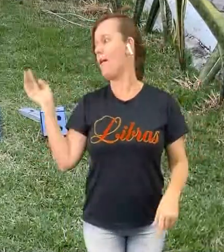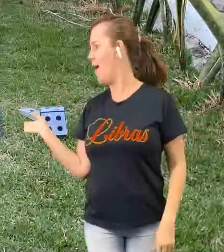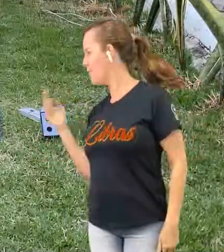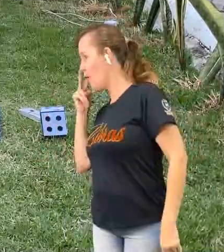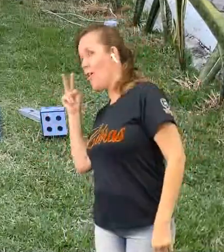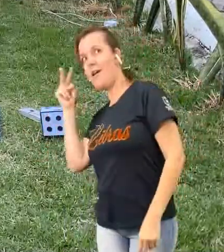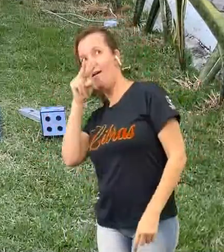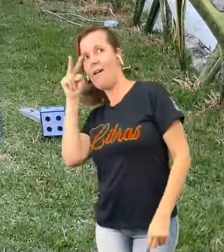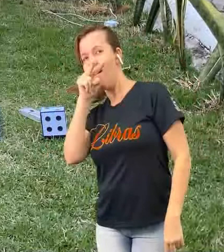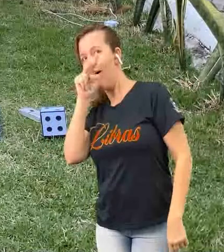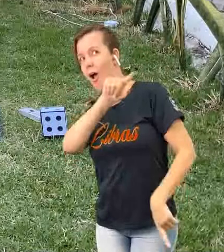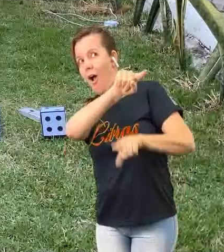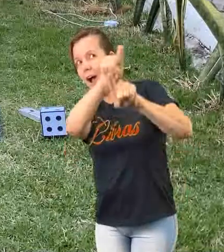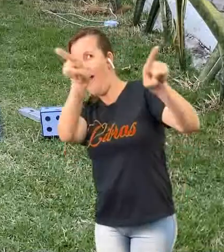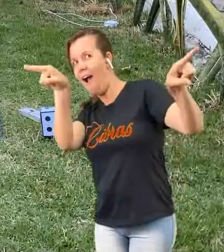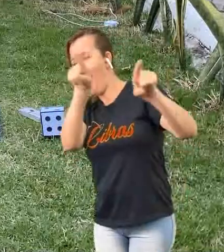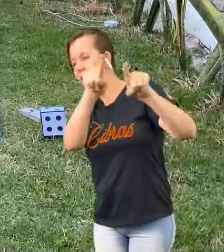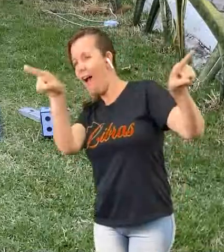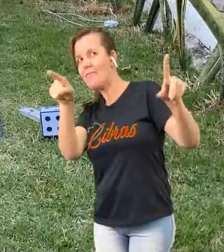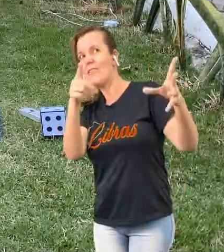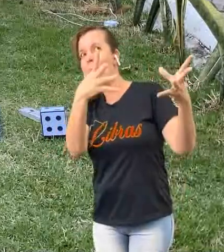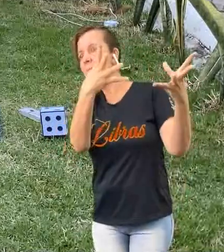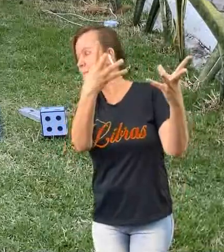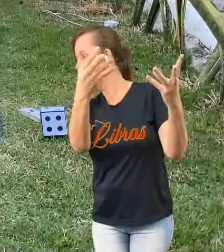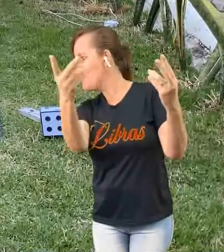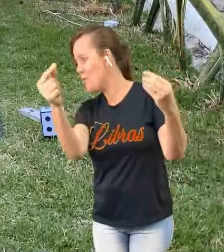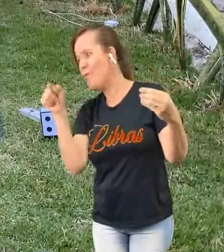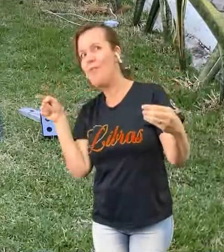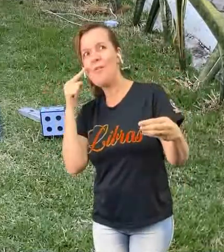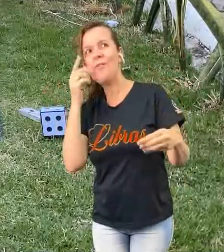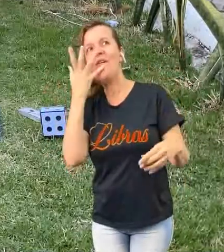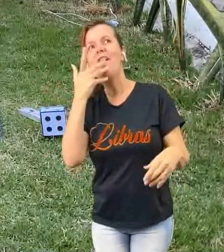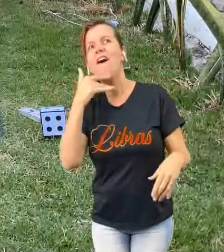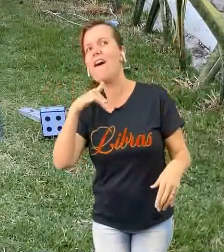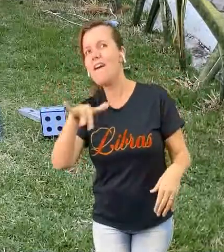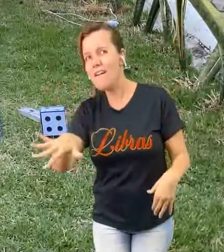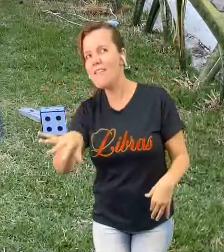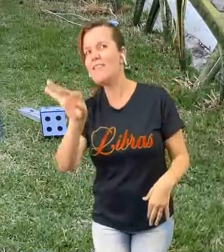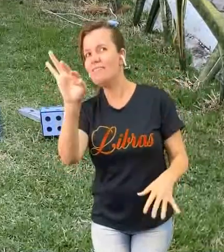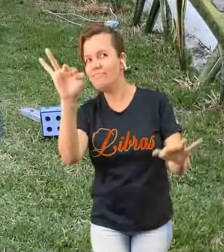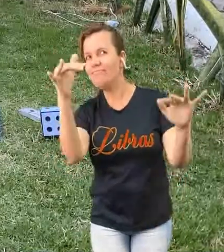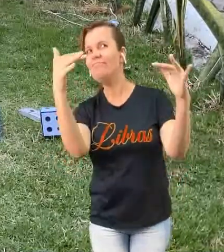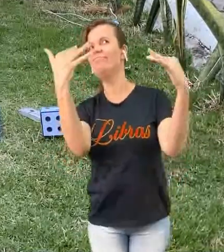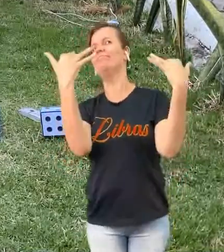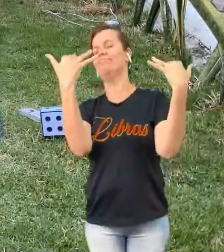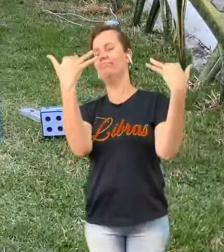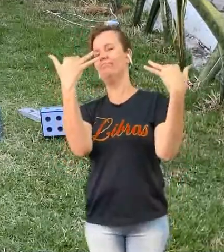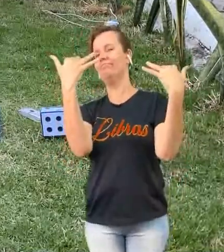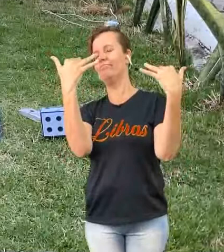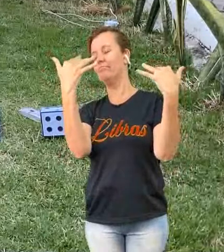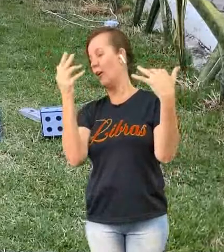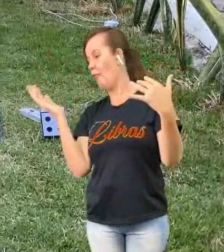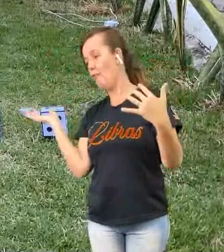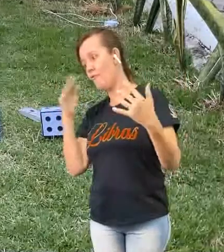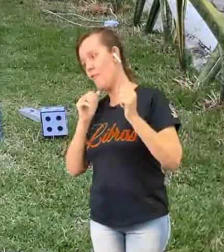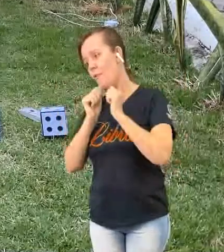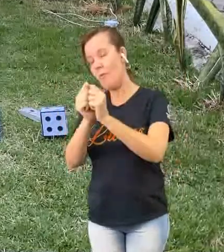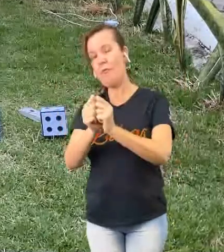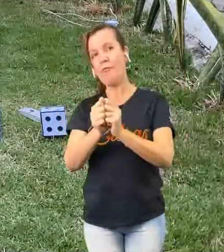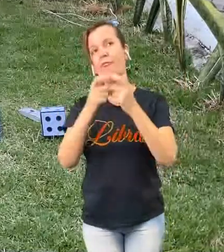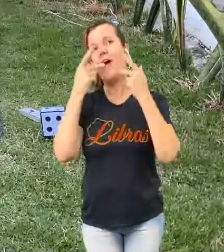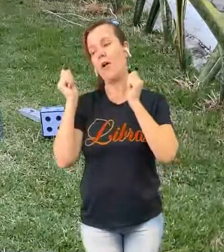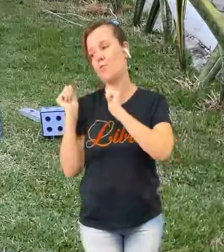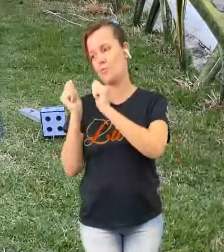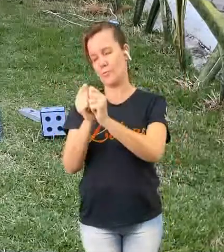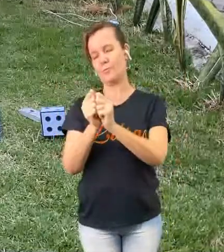olha lá. É verdade. Tem muitas crianças nos assistindo. Vamos falar juntos?